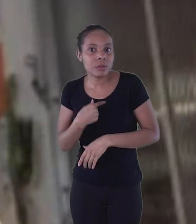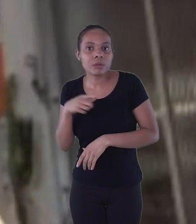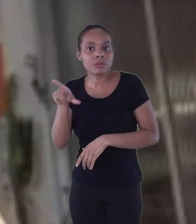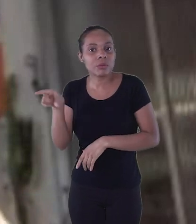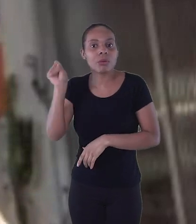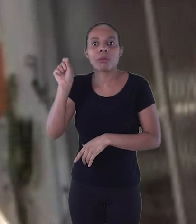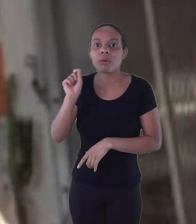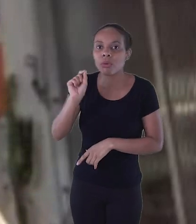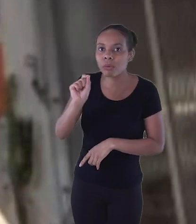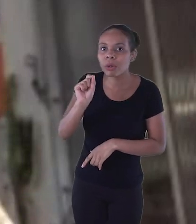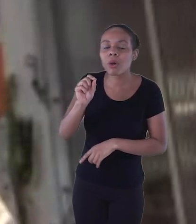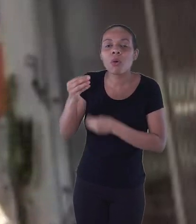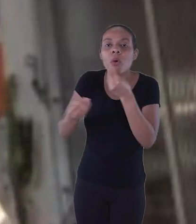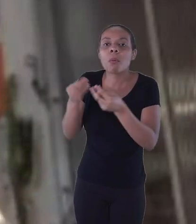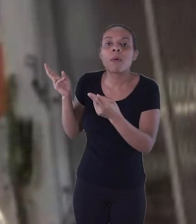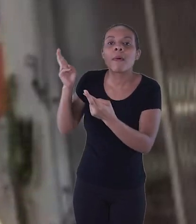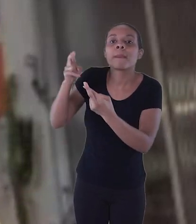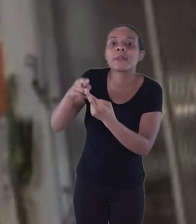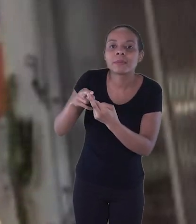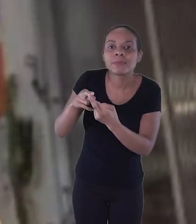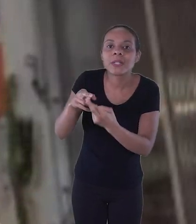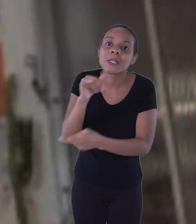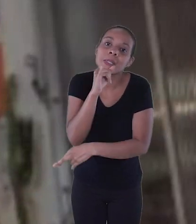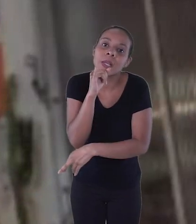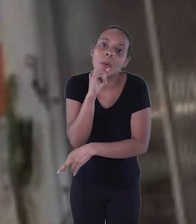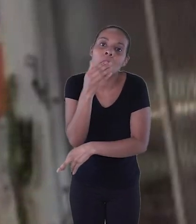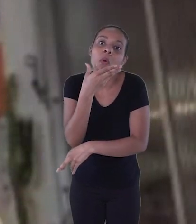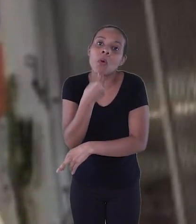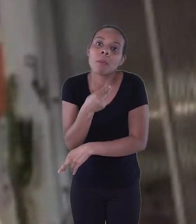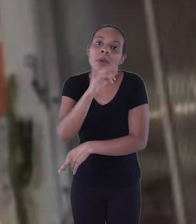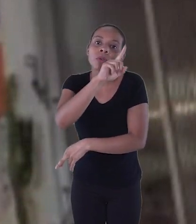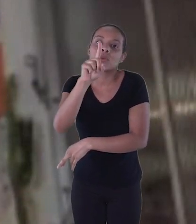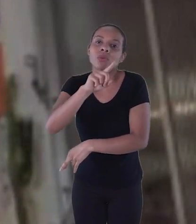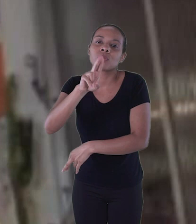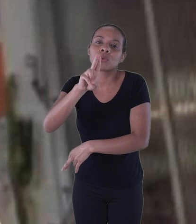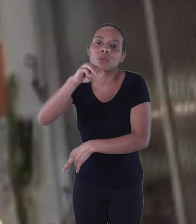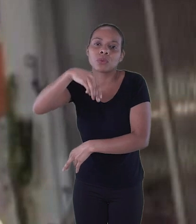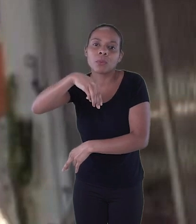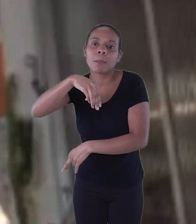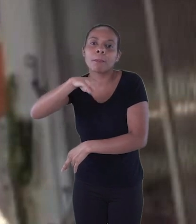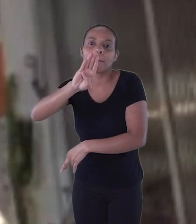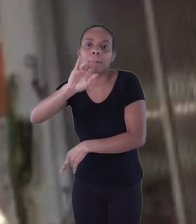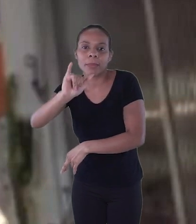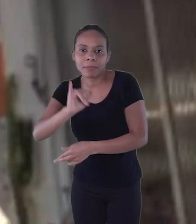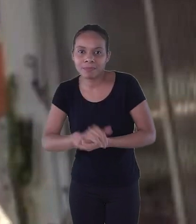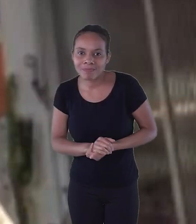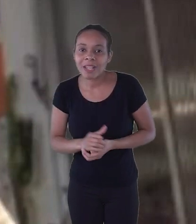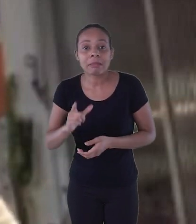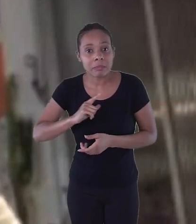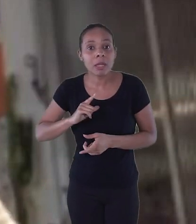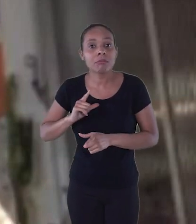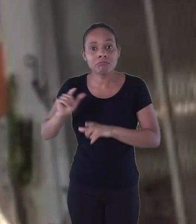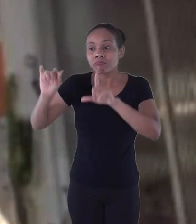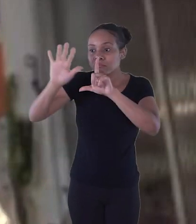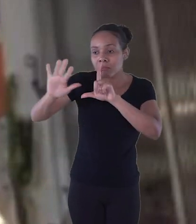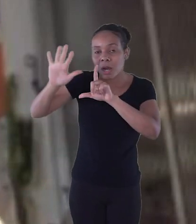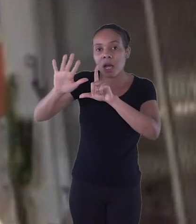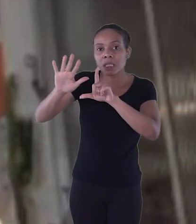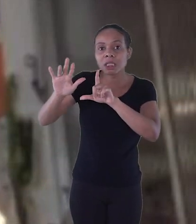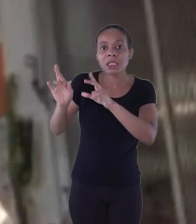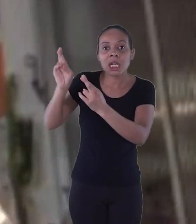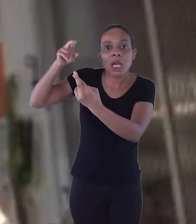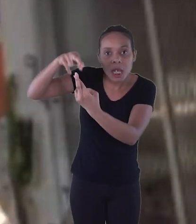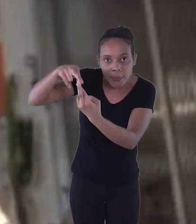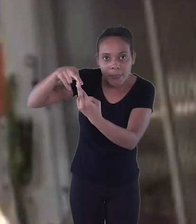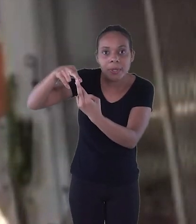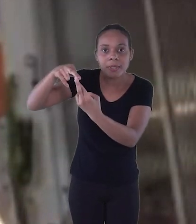daquela personalidade, como é o caso de Zumbi também. A gente fez Zumbi e Zumbi tem uma representação, só que em consenso a gente decidiu refazer Zumbi